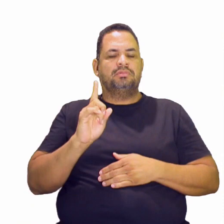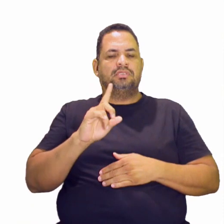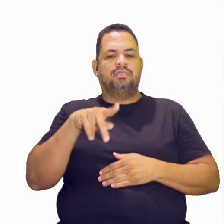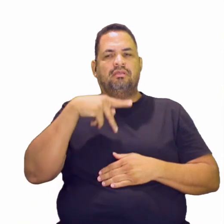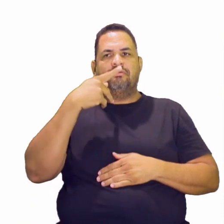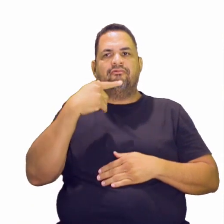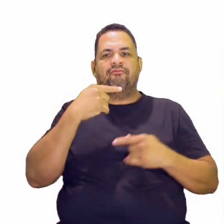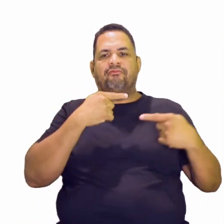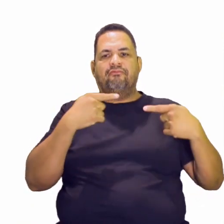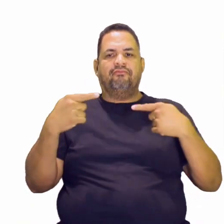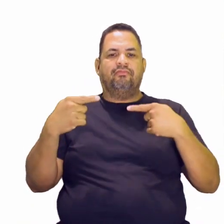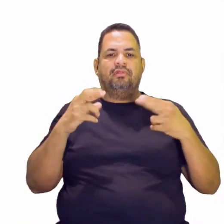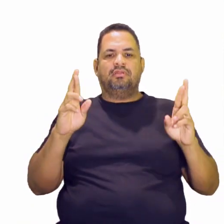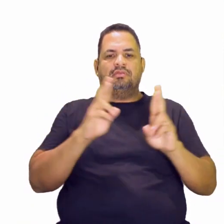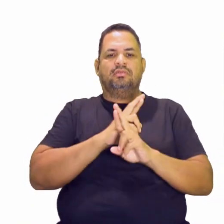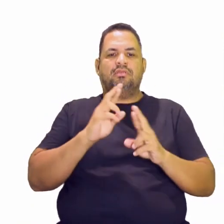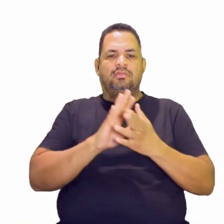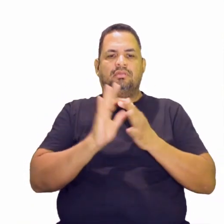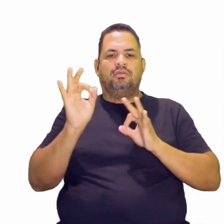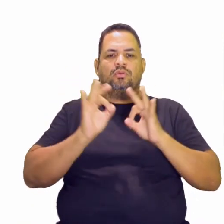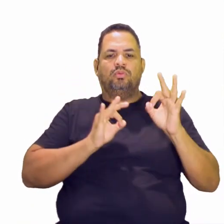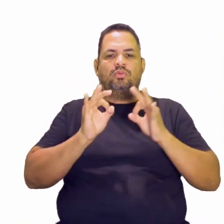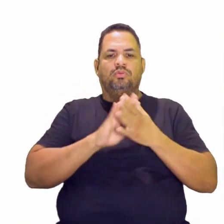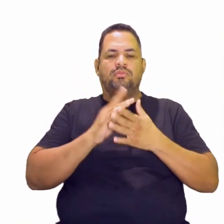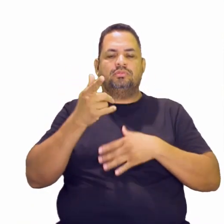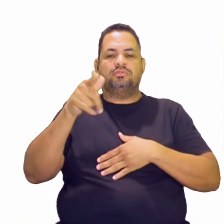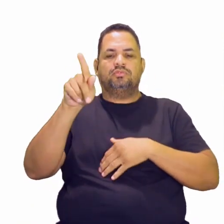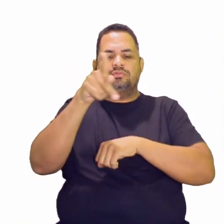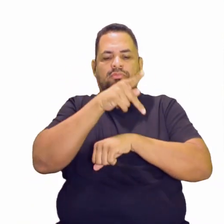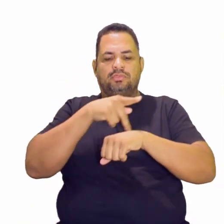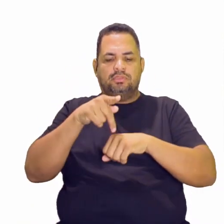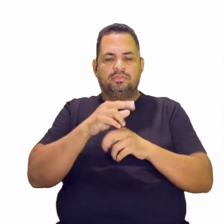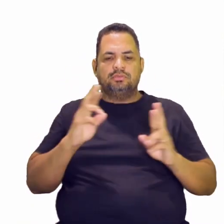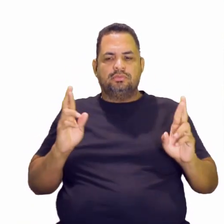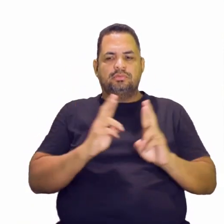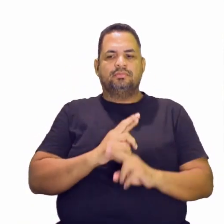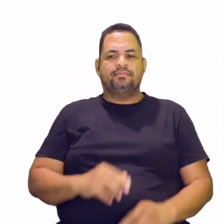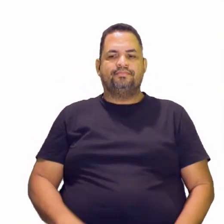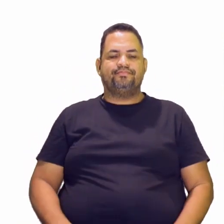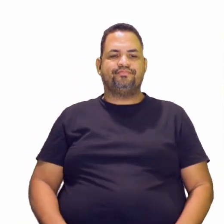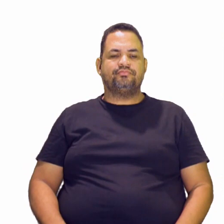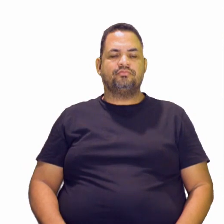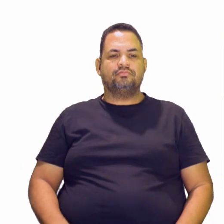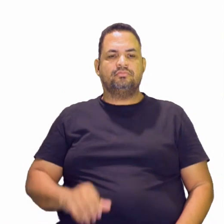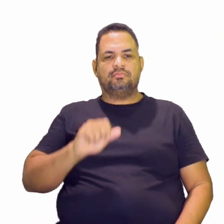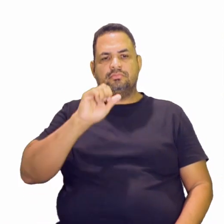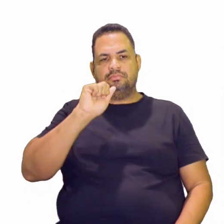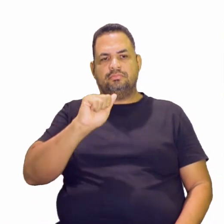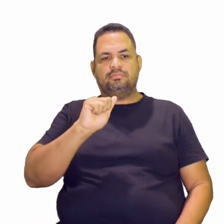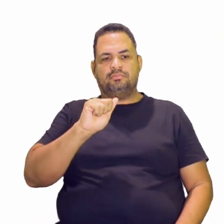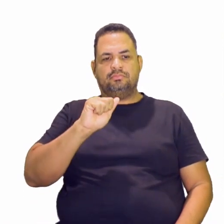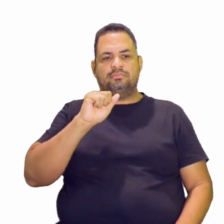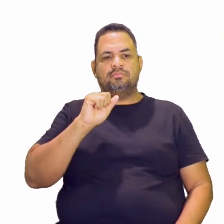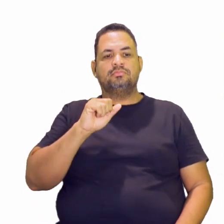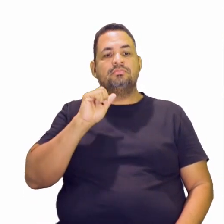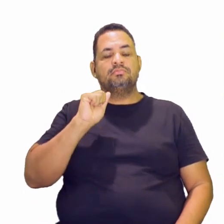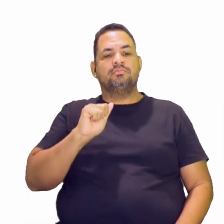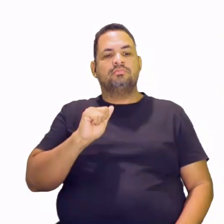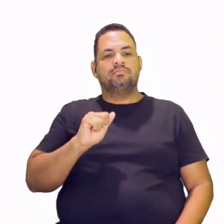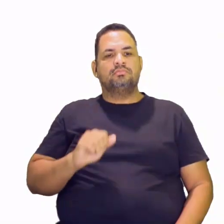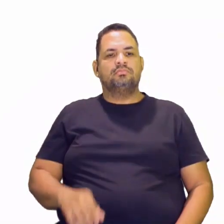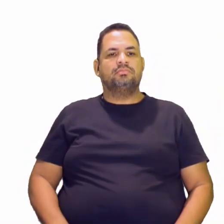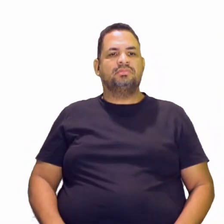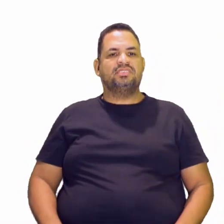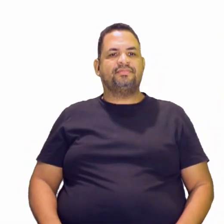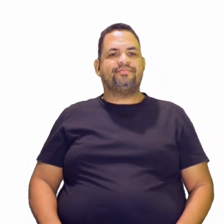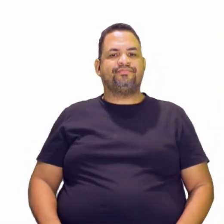da relação da ordem internacional. Então, essas duas são excluídas. Letra A, questão 1, letra A, parabéns